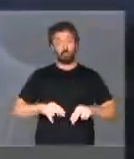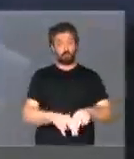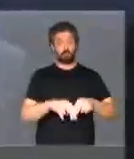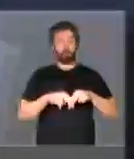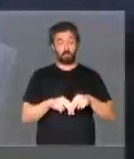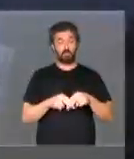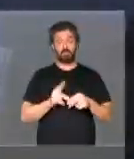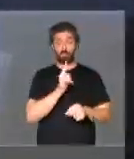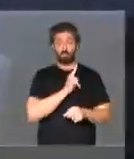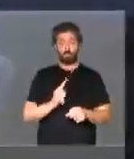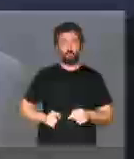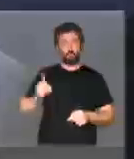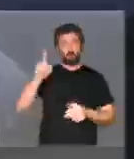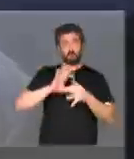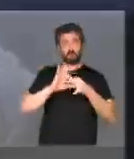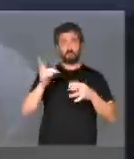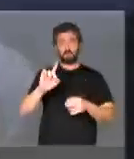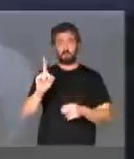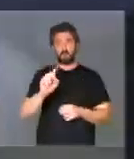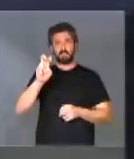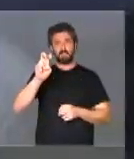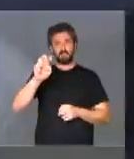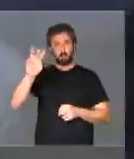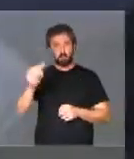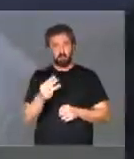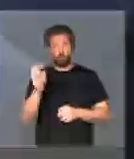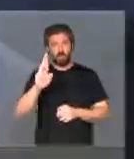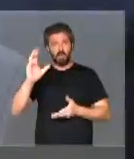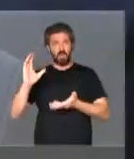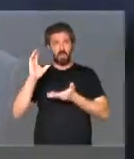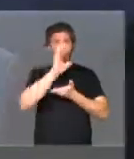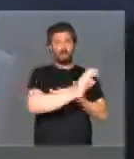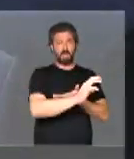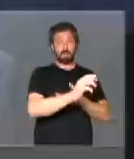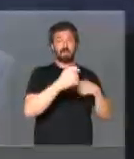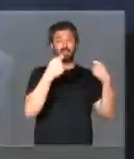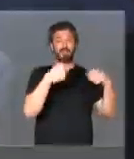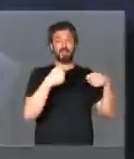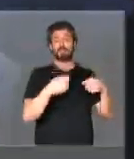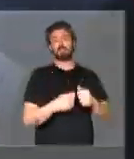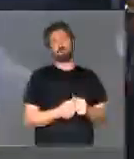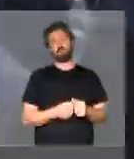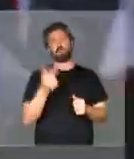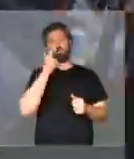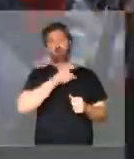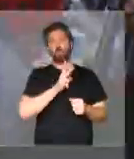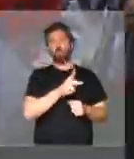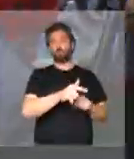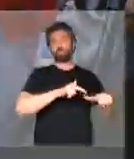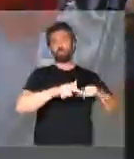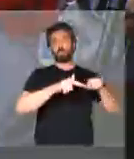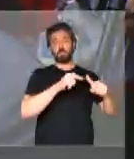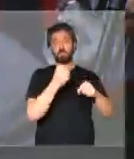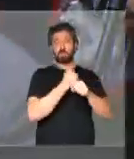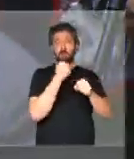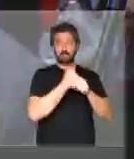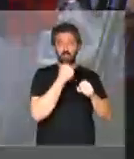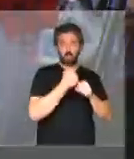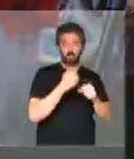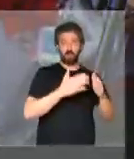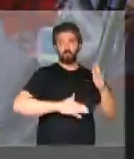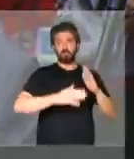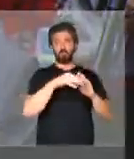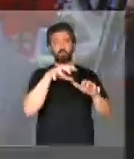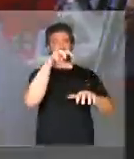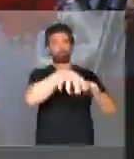esse governo não libera 5 milhões de reais necessários para a continuidade das obras